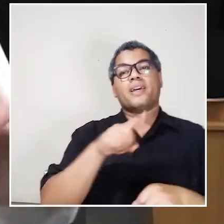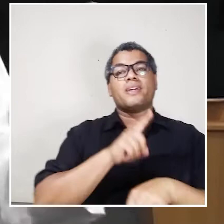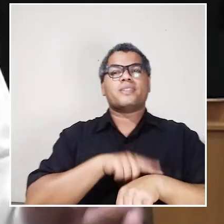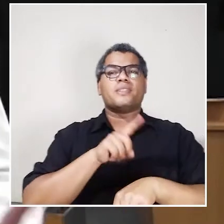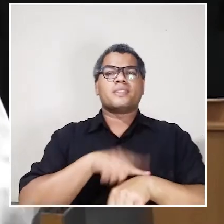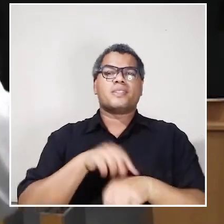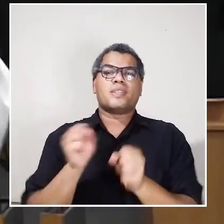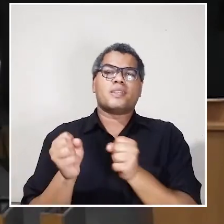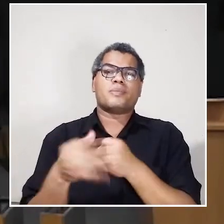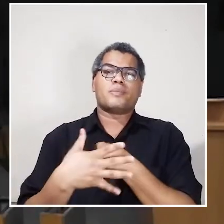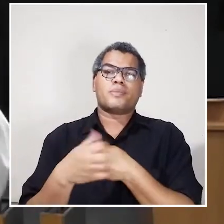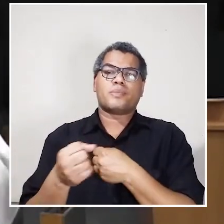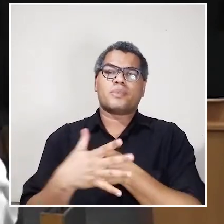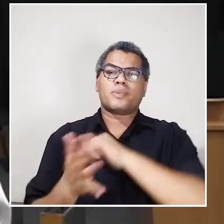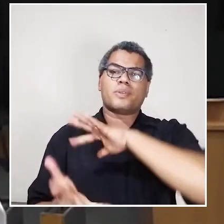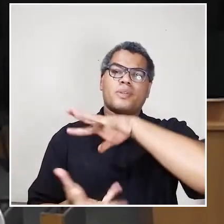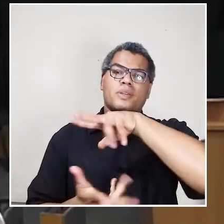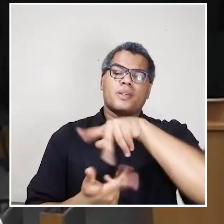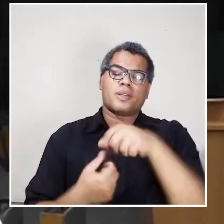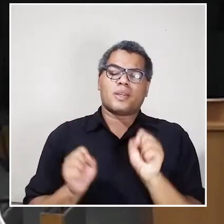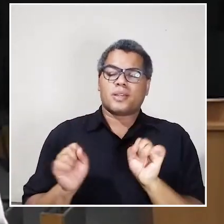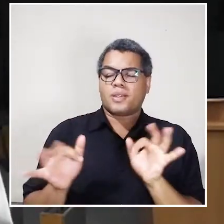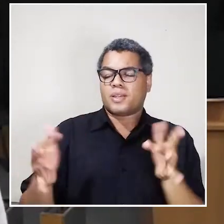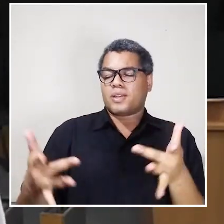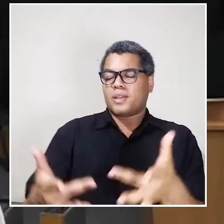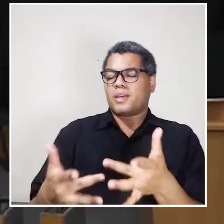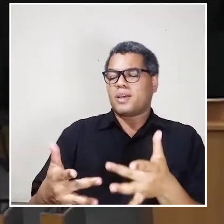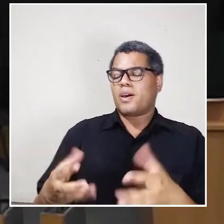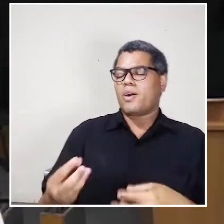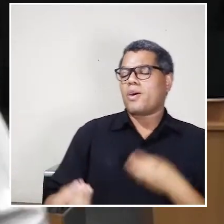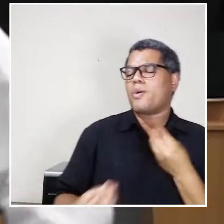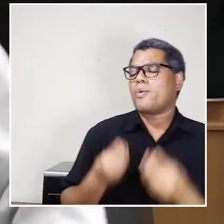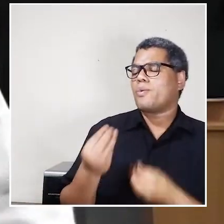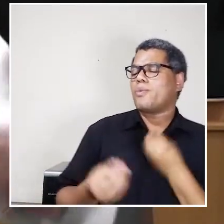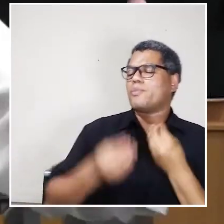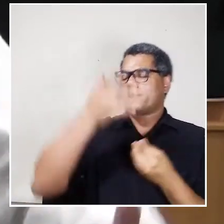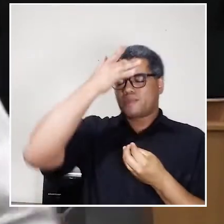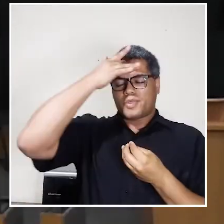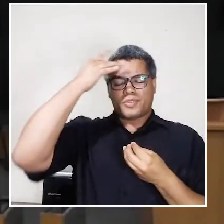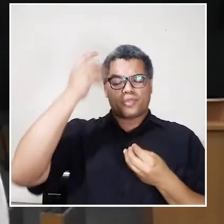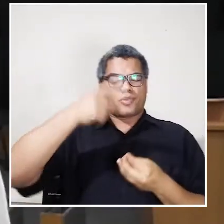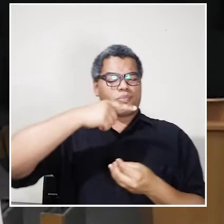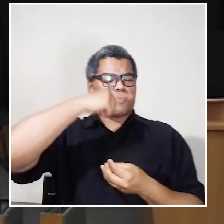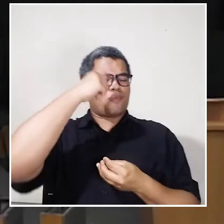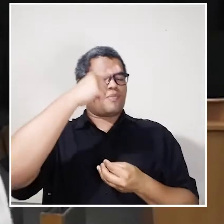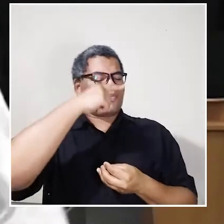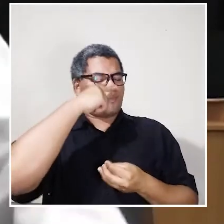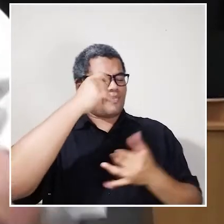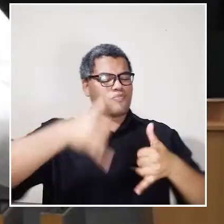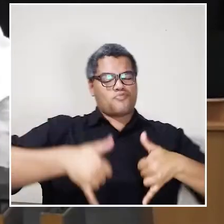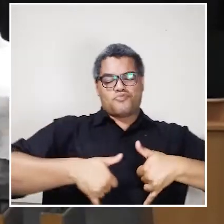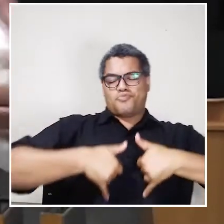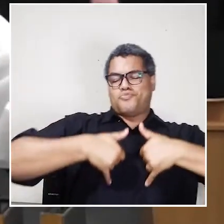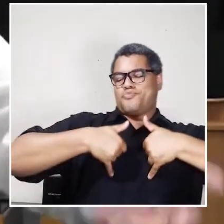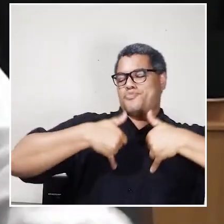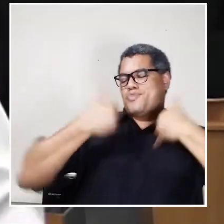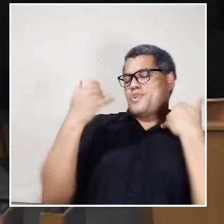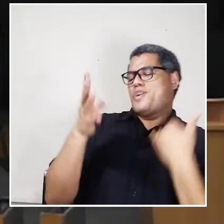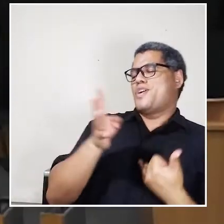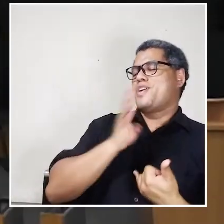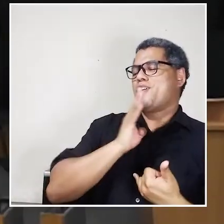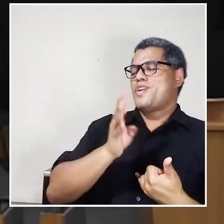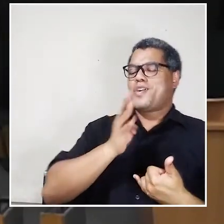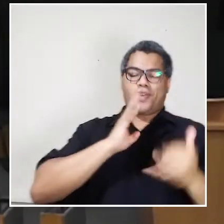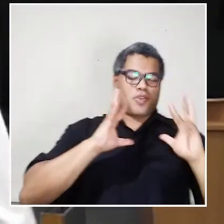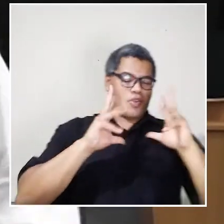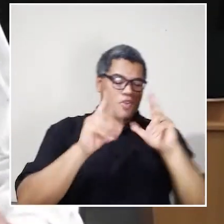Nesses tempos pandêmicos, é impressionante como muitas pessoas se enchem de arrogância, se acham conhecedores de todas